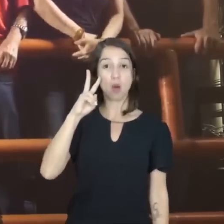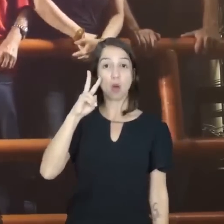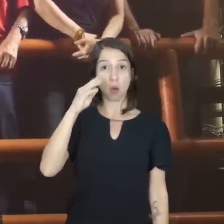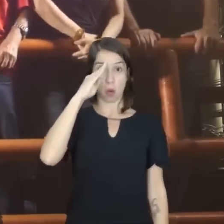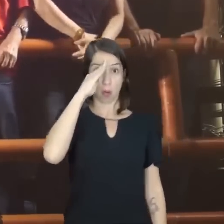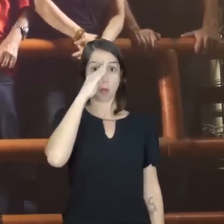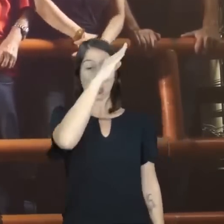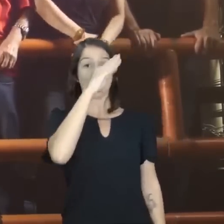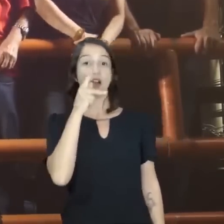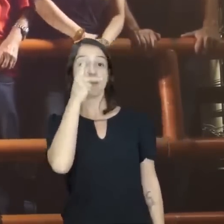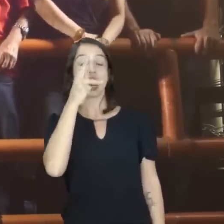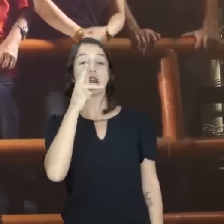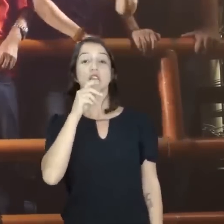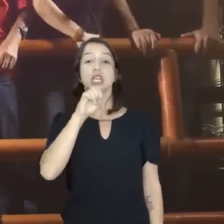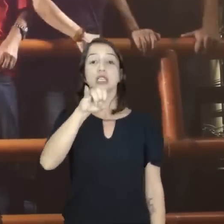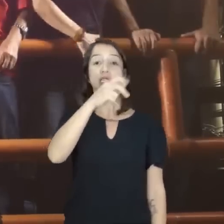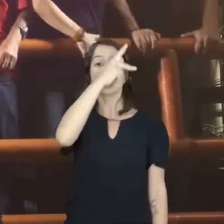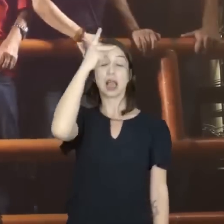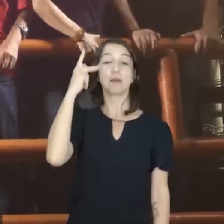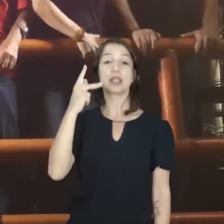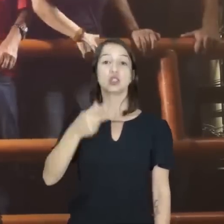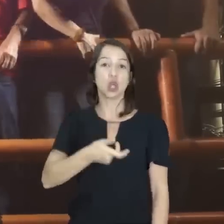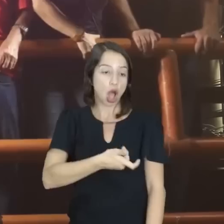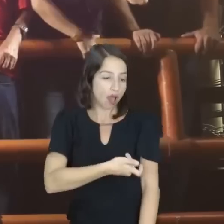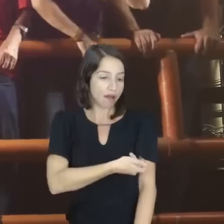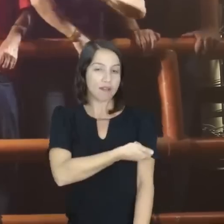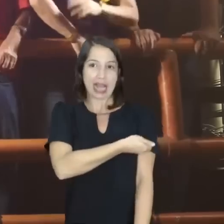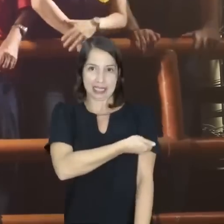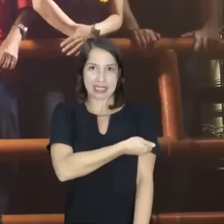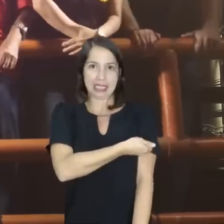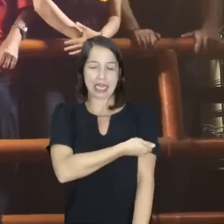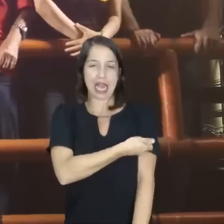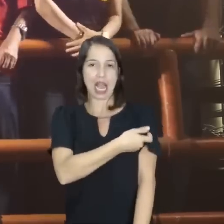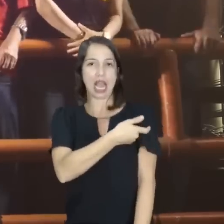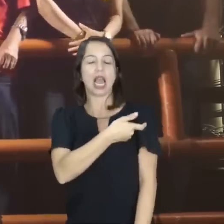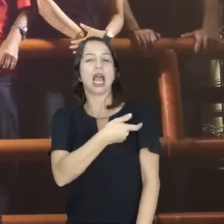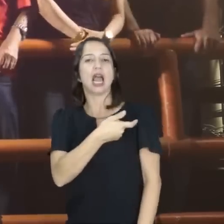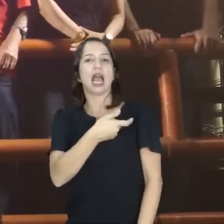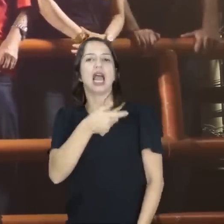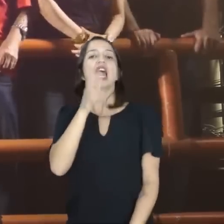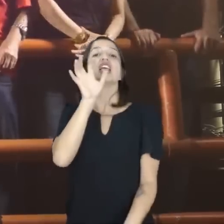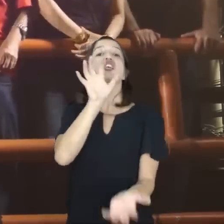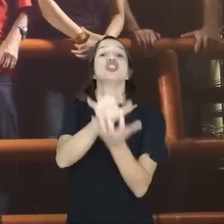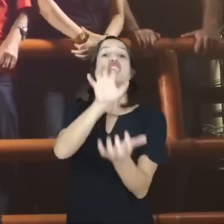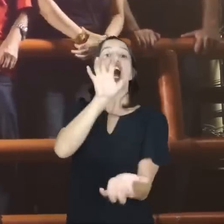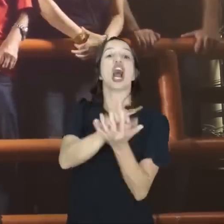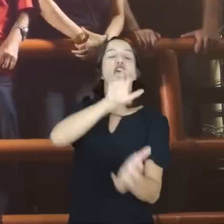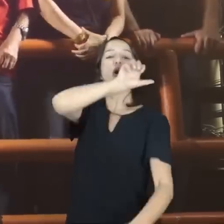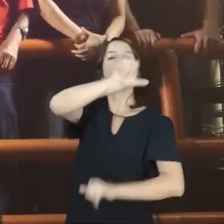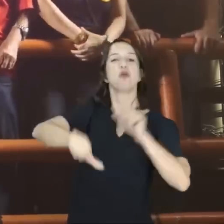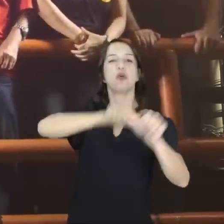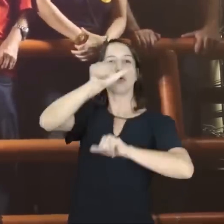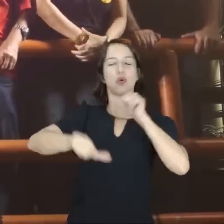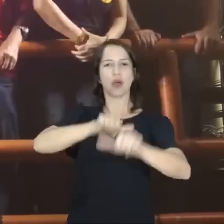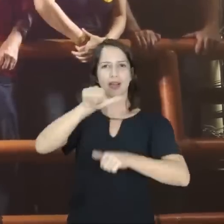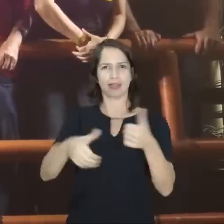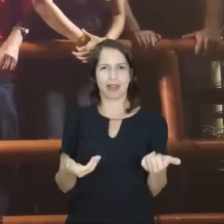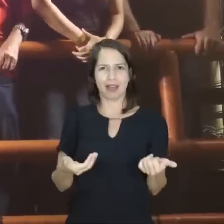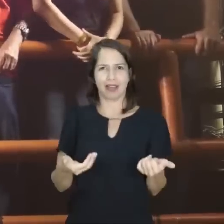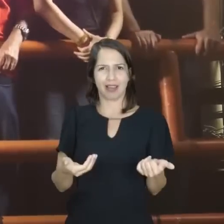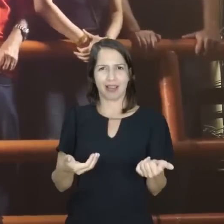gay quem tomava vacina ia virar jacaré quem tomava vacina era não sei das quanta e tal até brincou